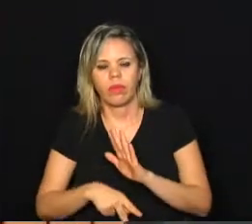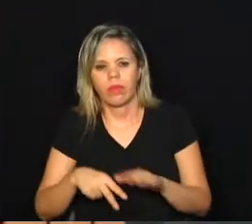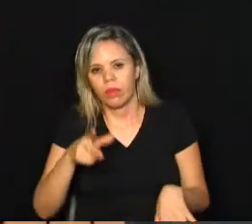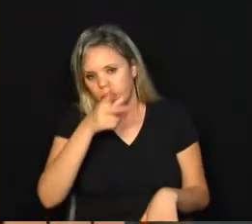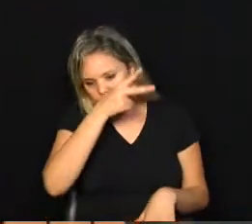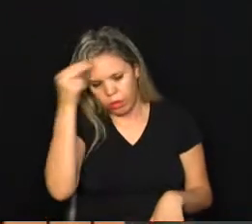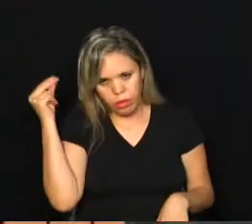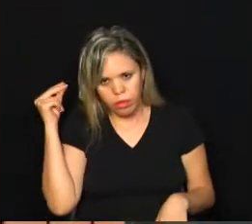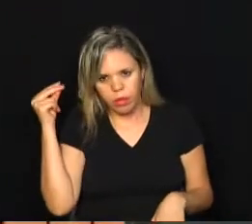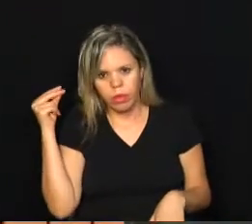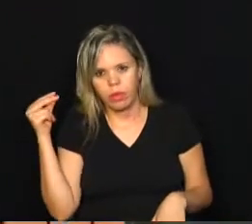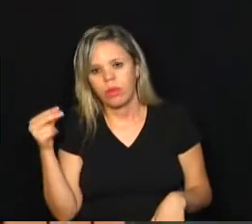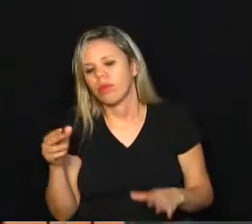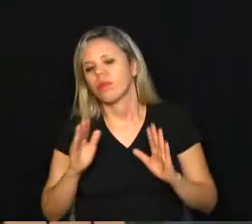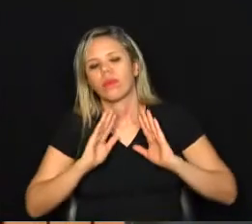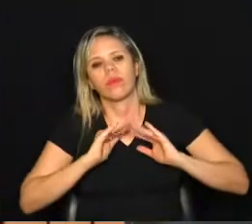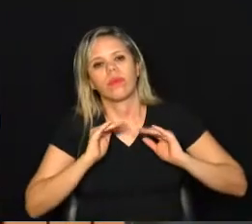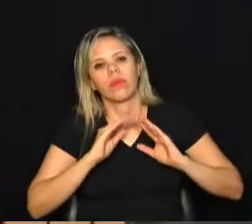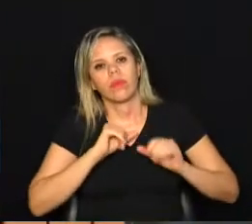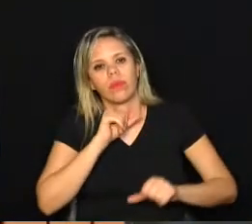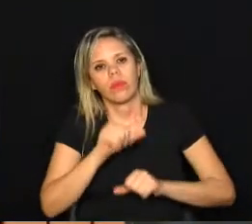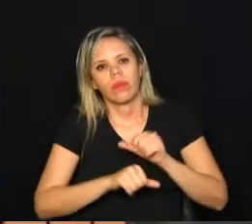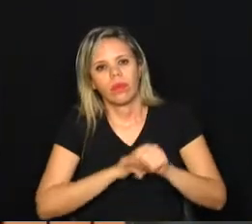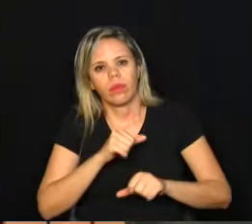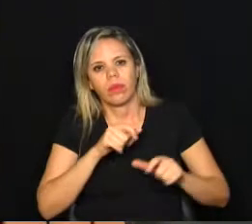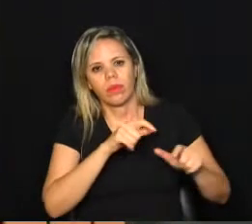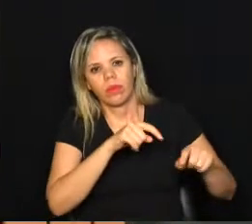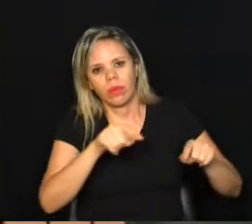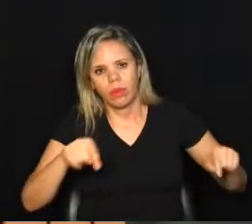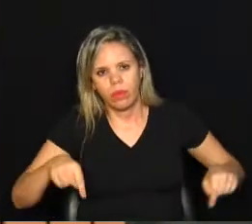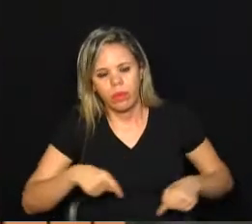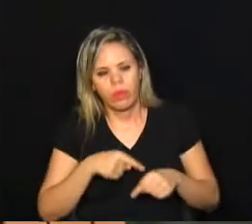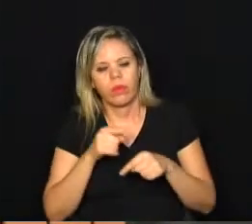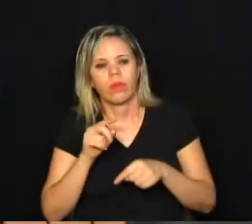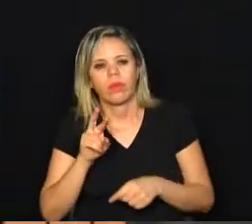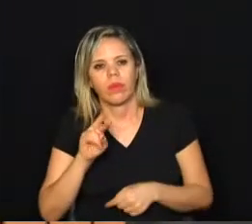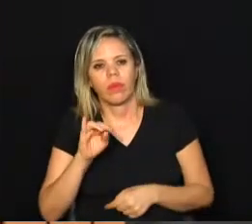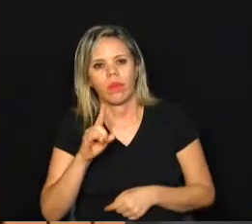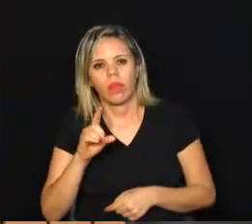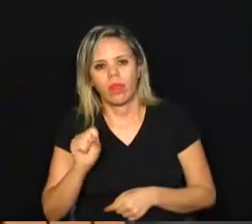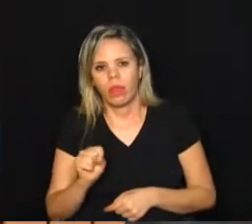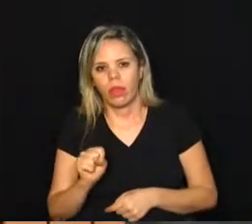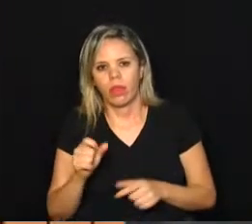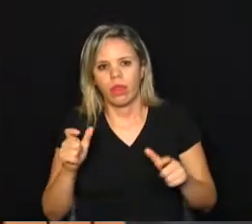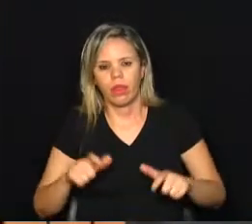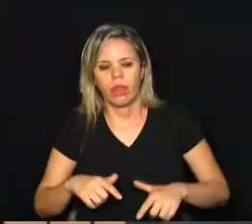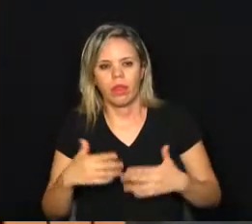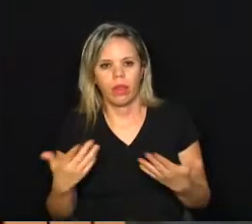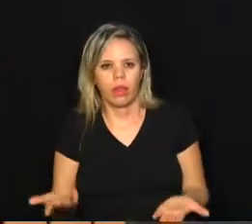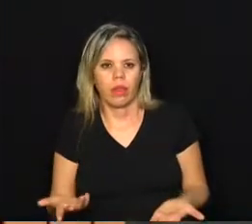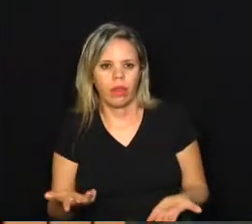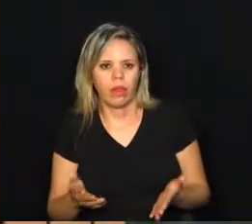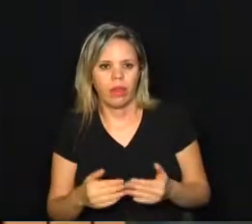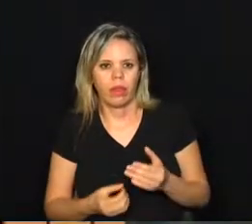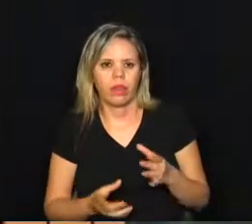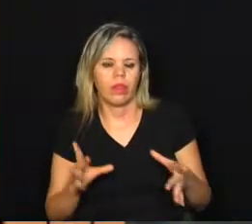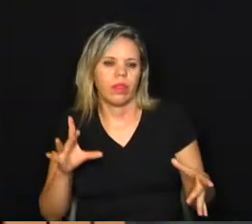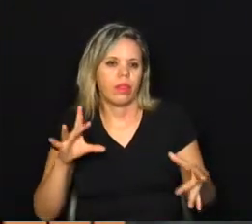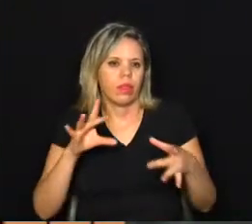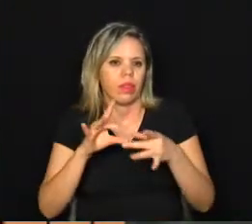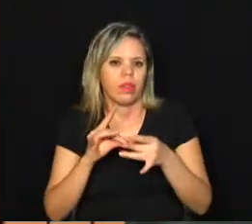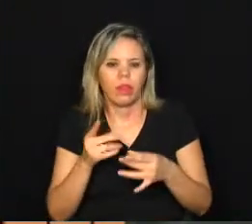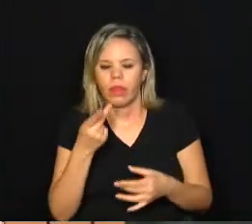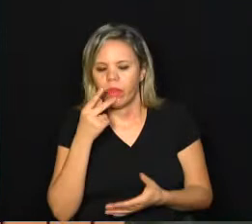prefeito pedindo a mudança do zoneamento na área do RIDS, né? Que aí, então, está vinculado com a fala